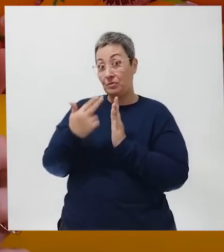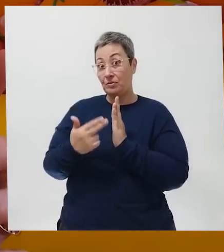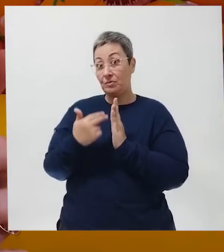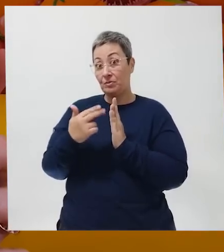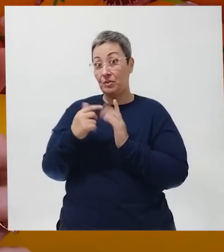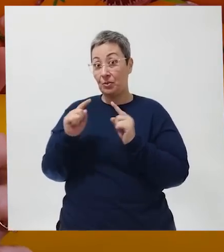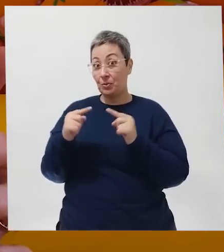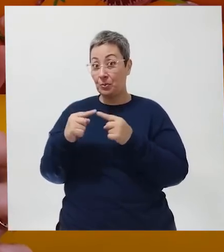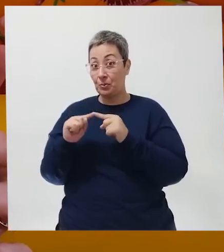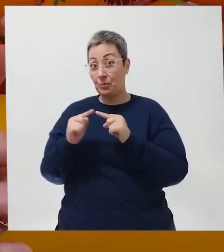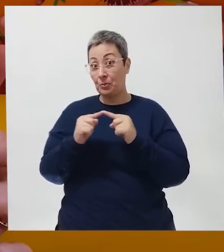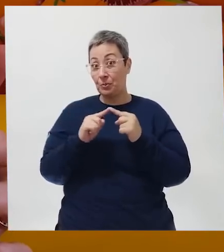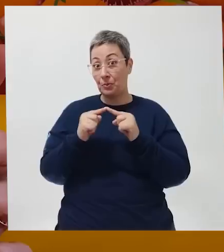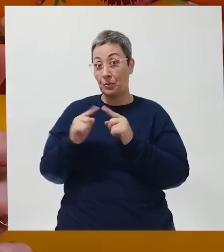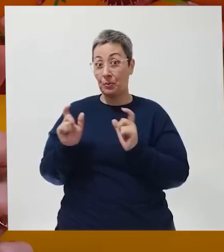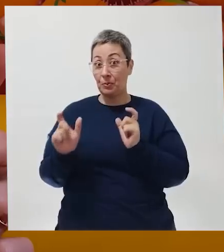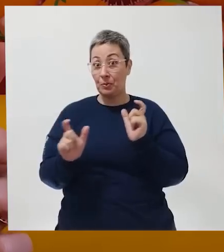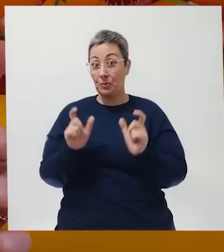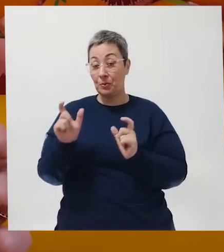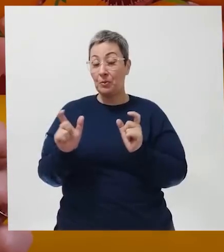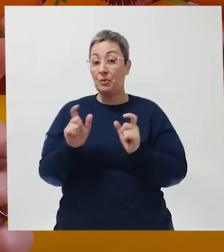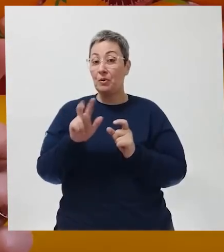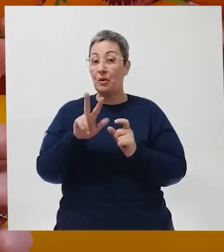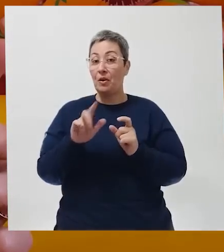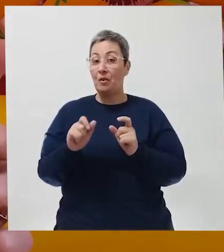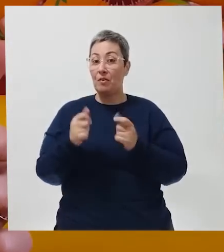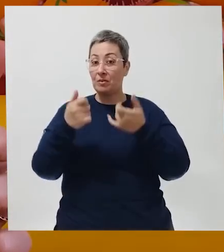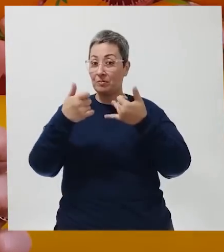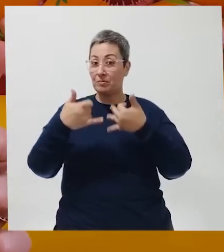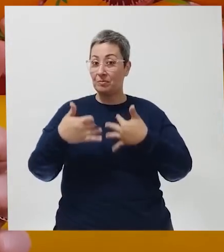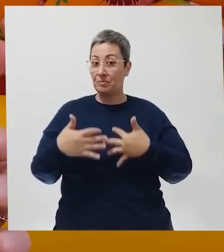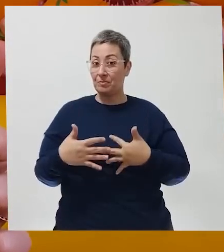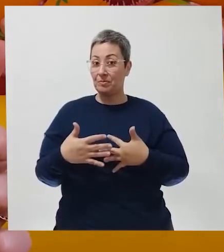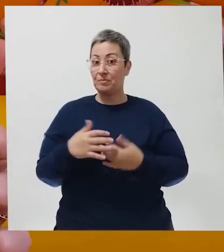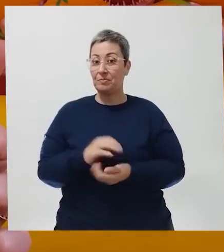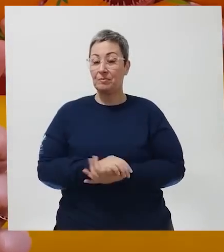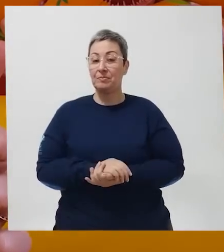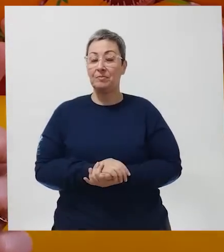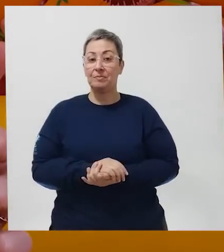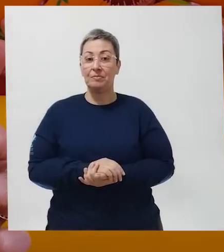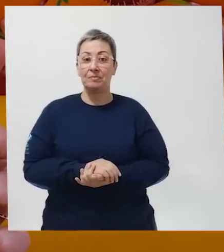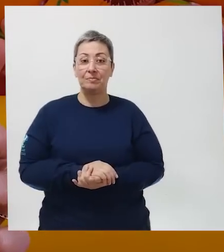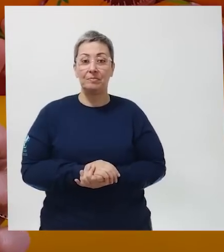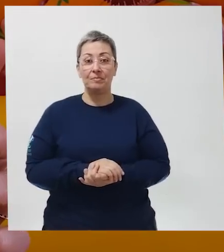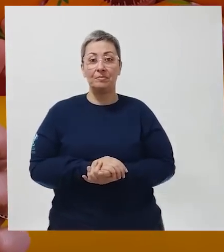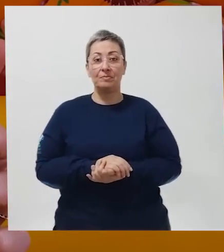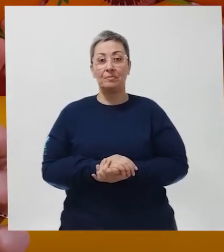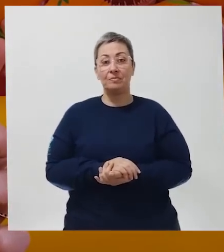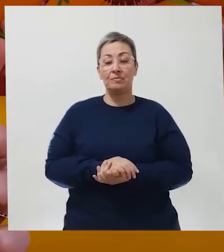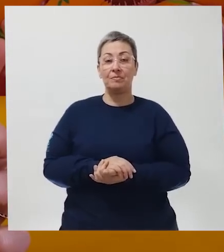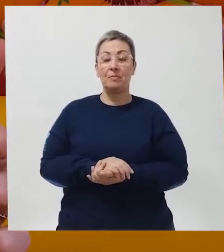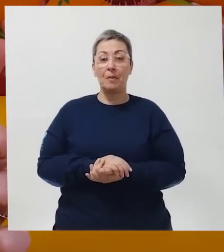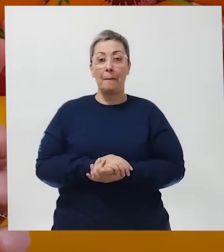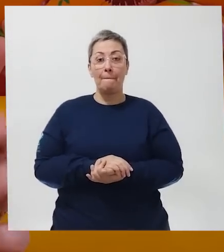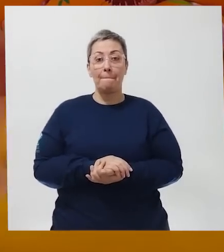Observem as ilustrações que conversam com as palavras que serão narradas por mim.